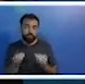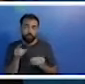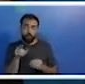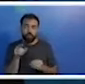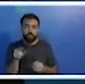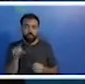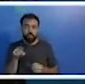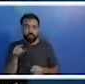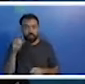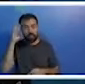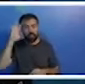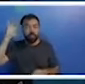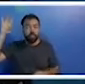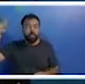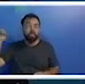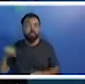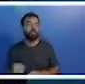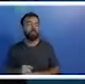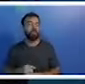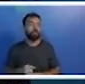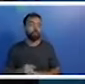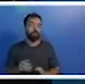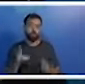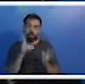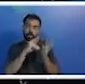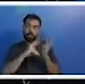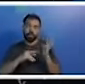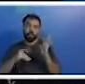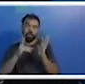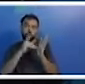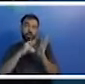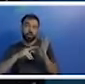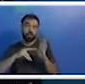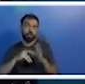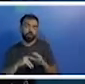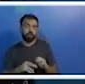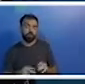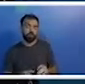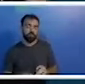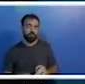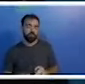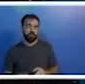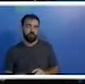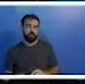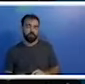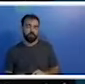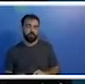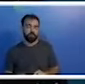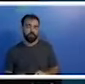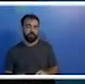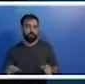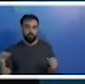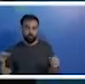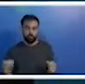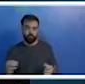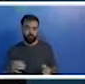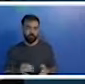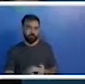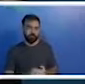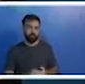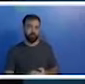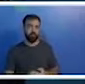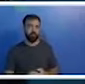será a sua imaginação sua invenção façam o desenho da invenção que vocês imaginarem da melhor forma possível